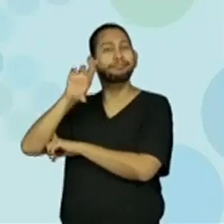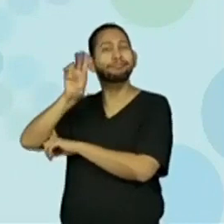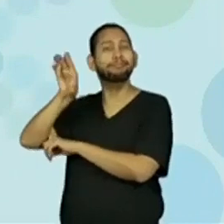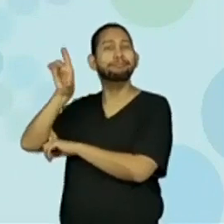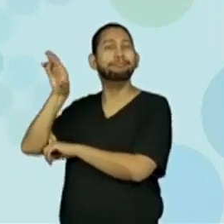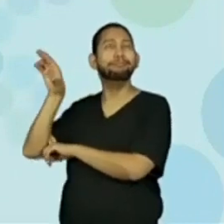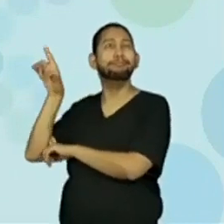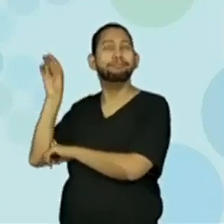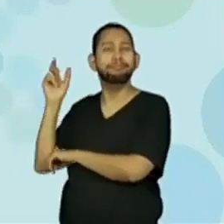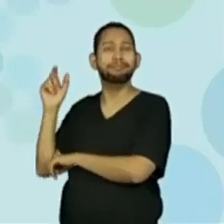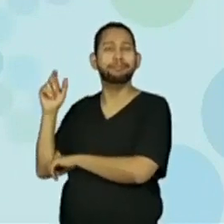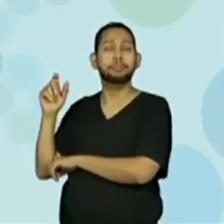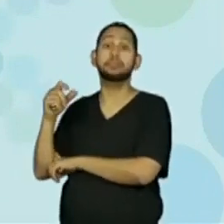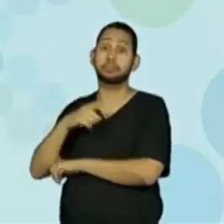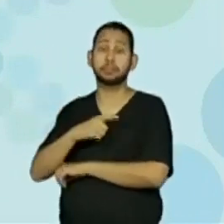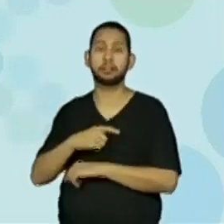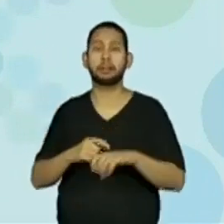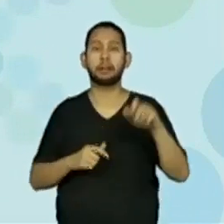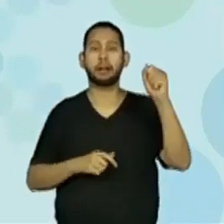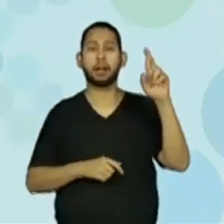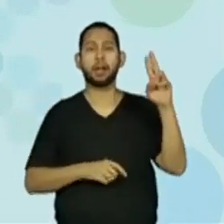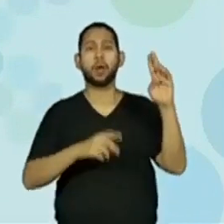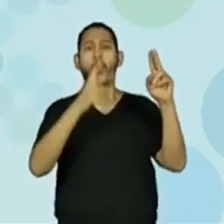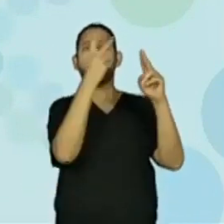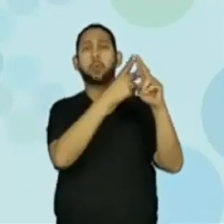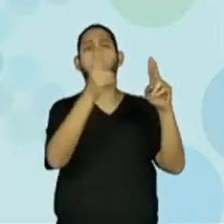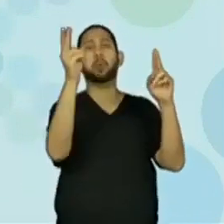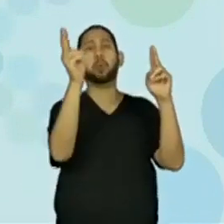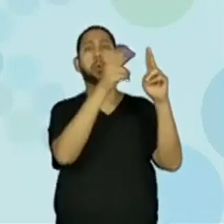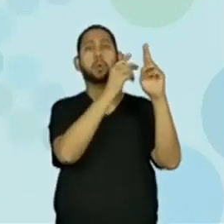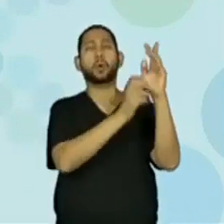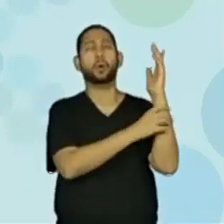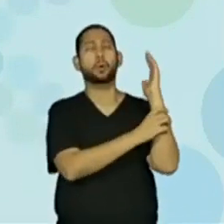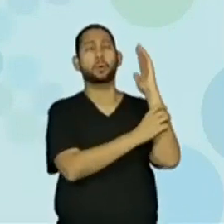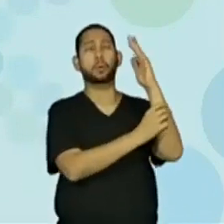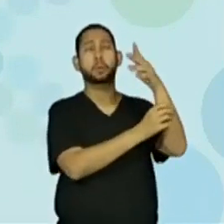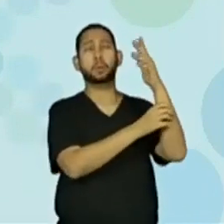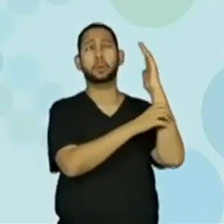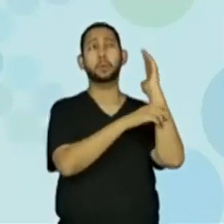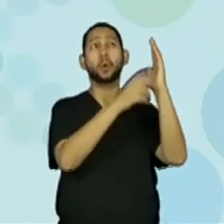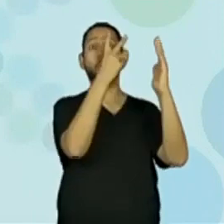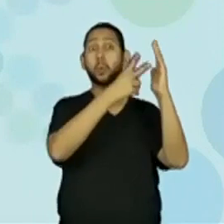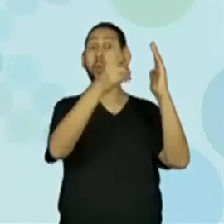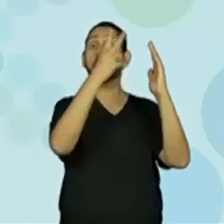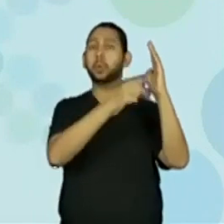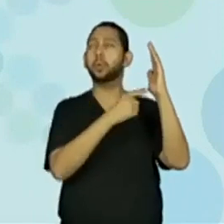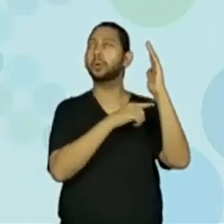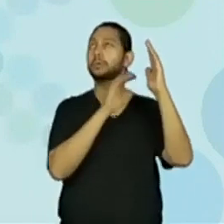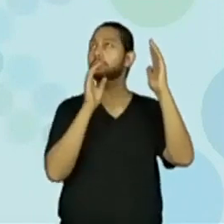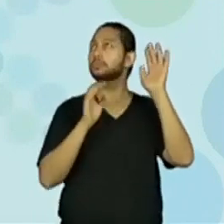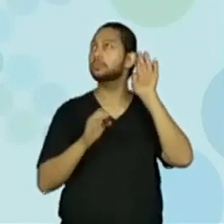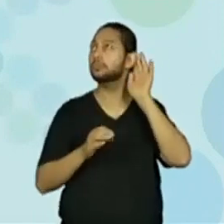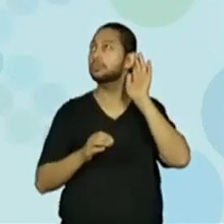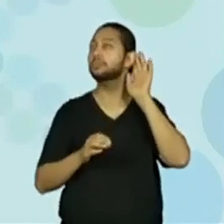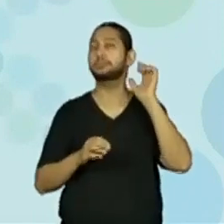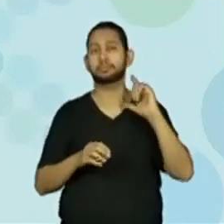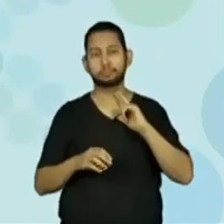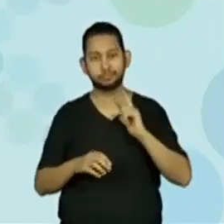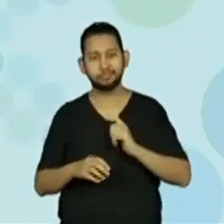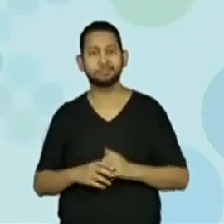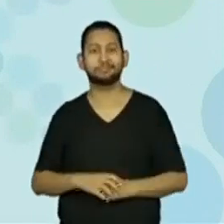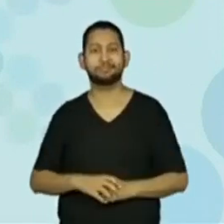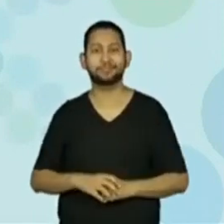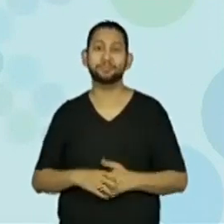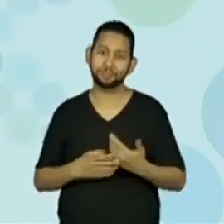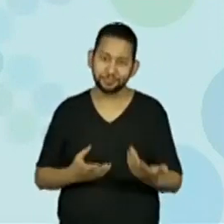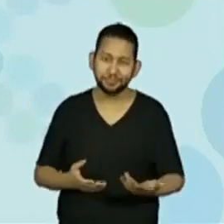cantam, os sons do ar, dos ventos, né, balançando as folhas das árvores, não é mesmo?